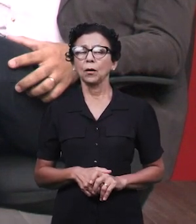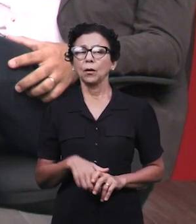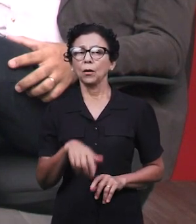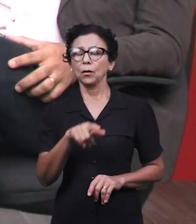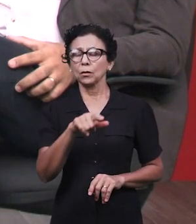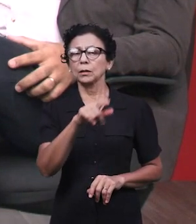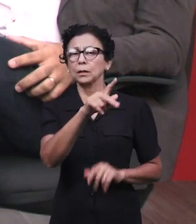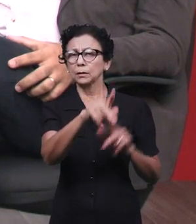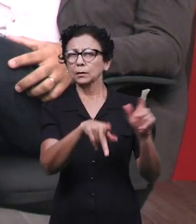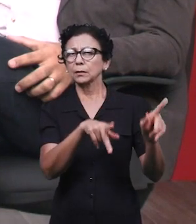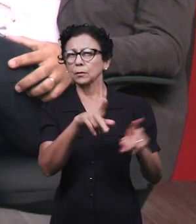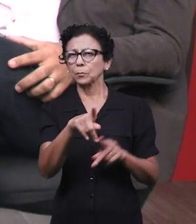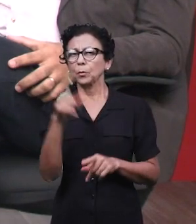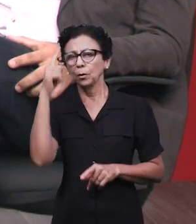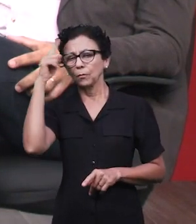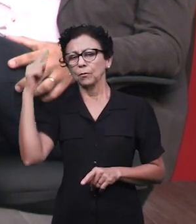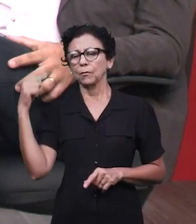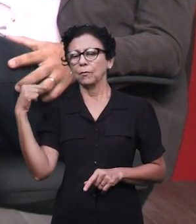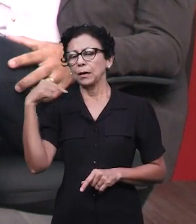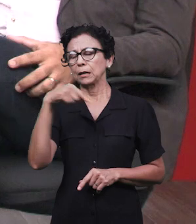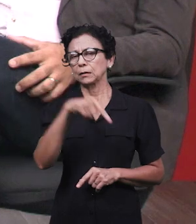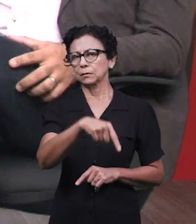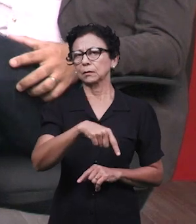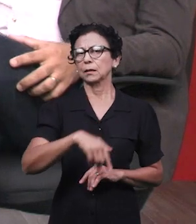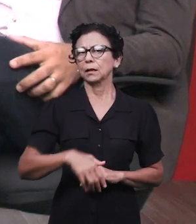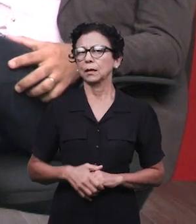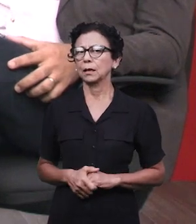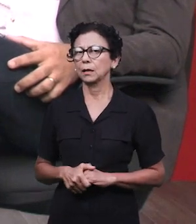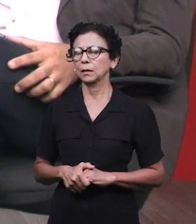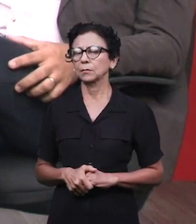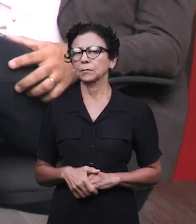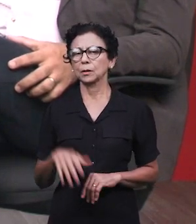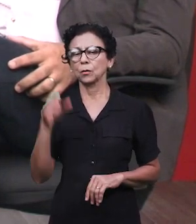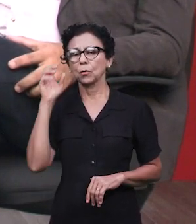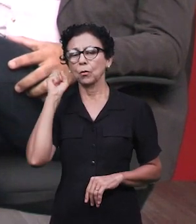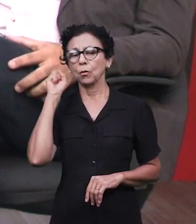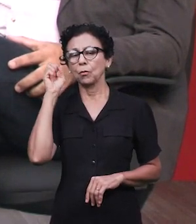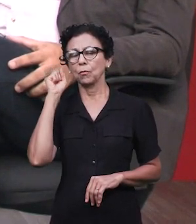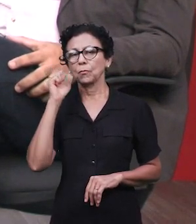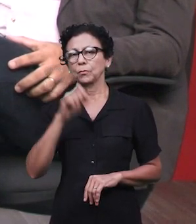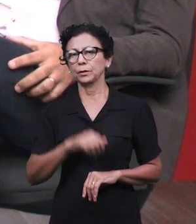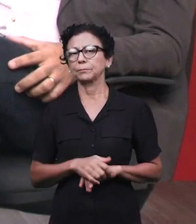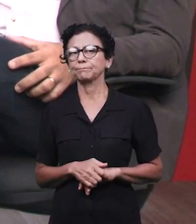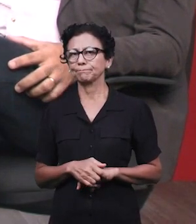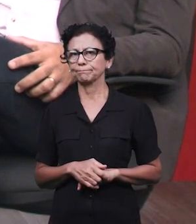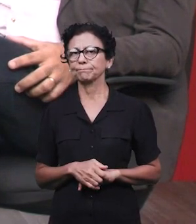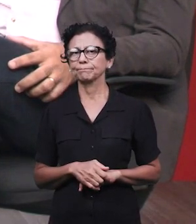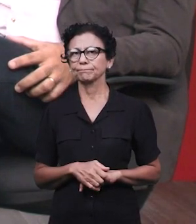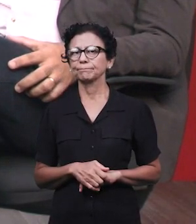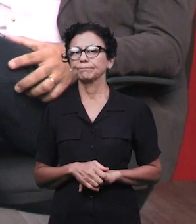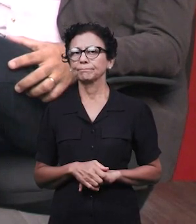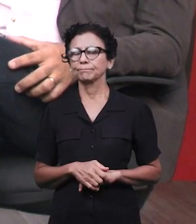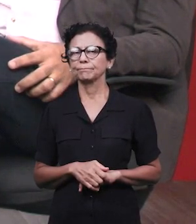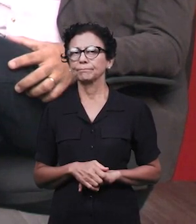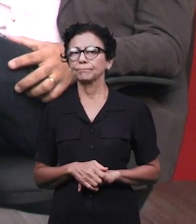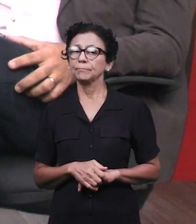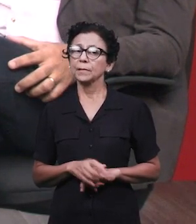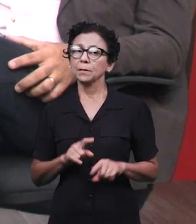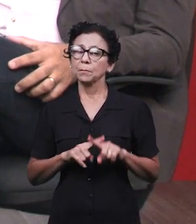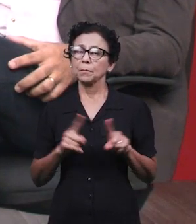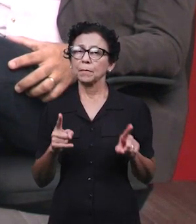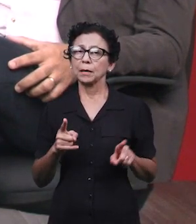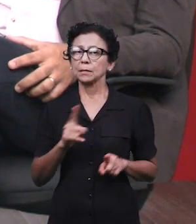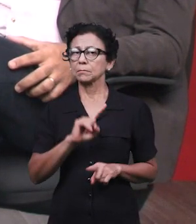de ouvido ouvireis e de maneira nenhuma entendereis, e